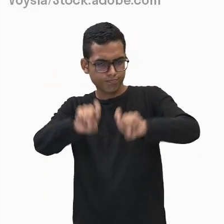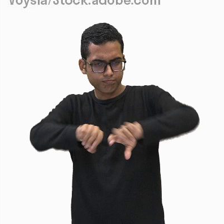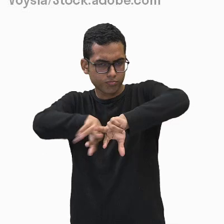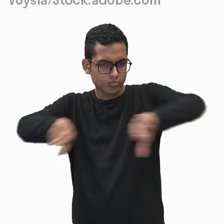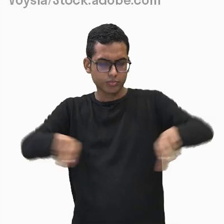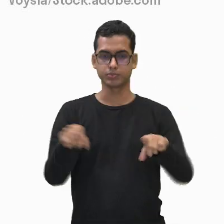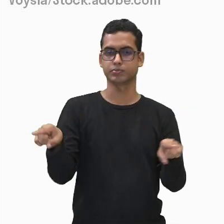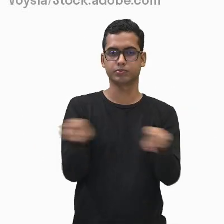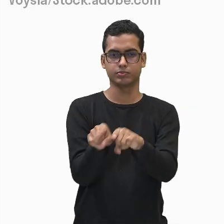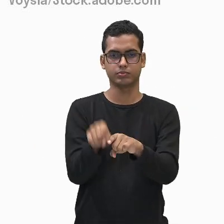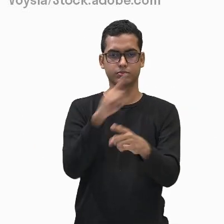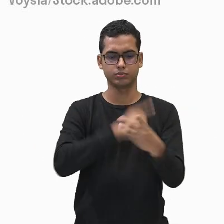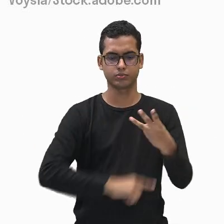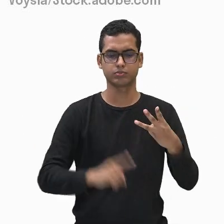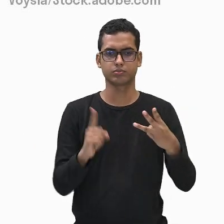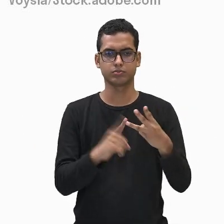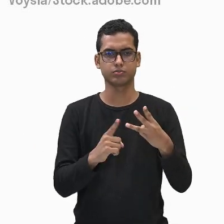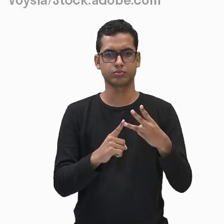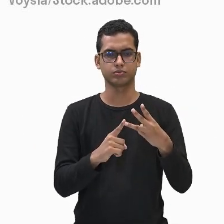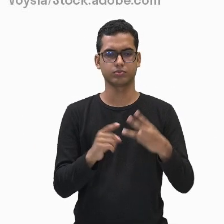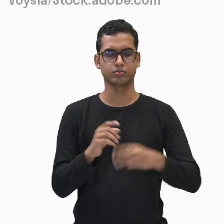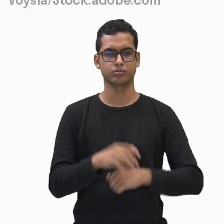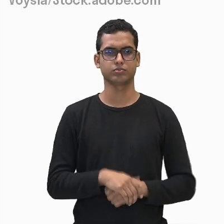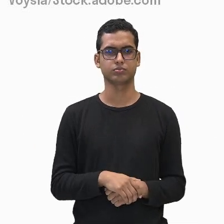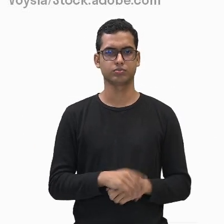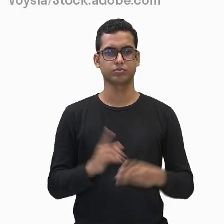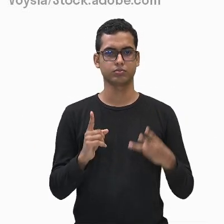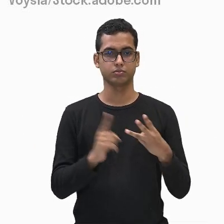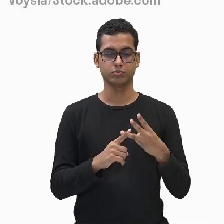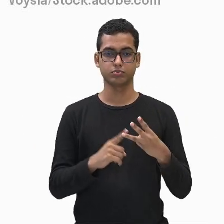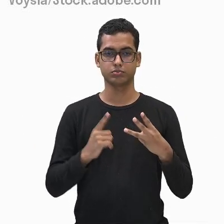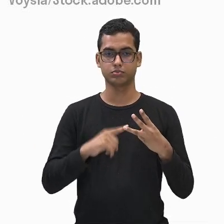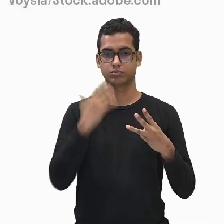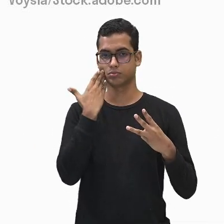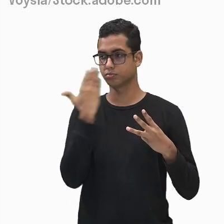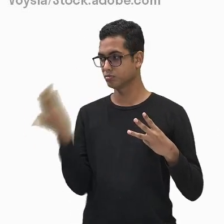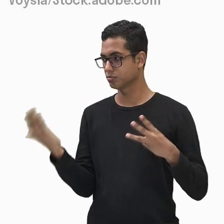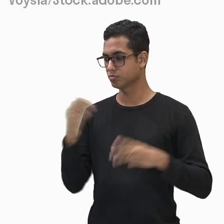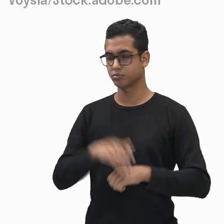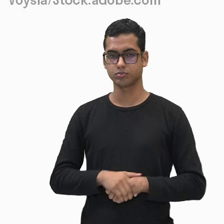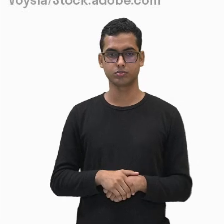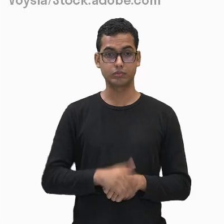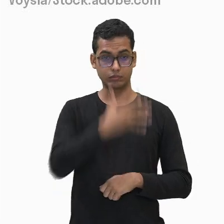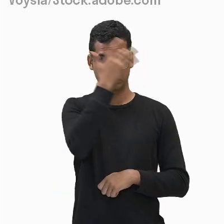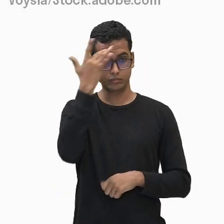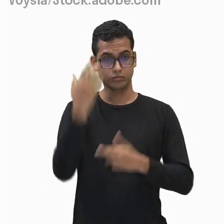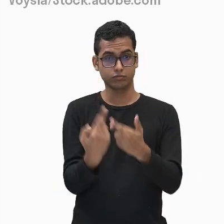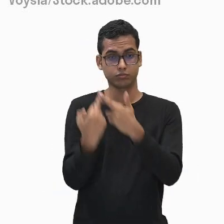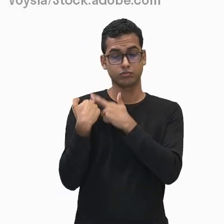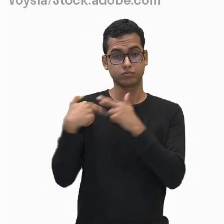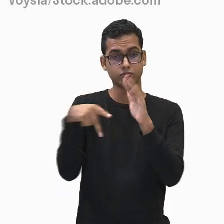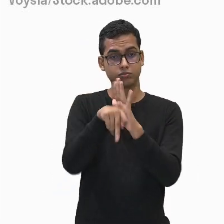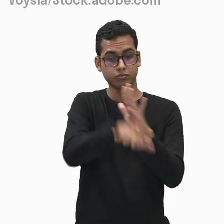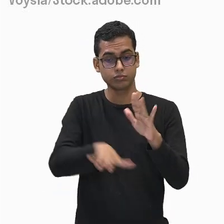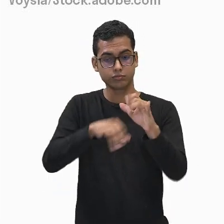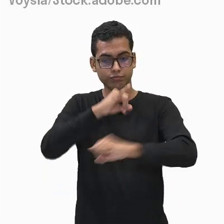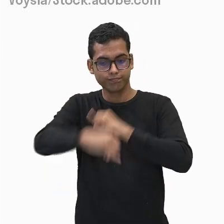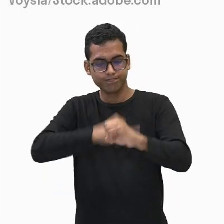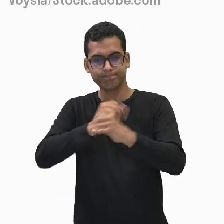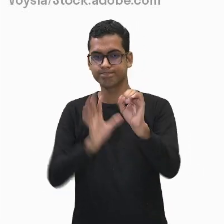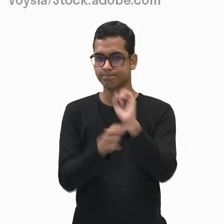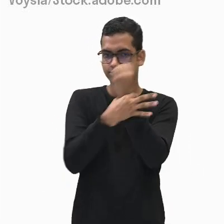especialista em ciberseguridade, que é o especialista em cibersegurança. Temos